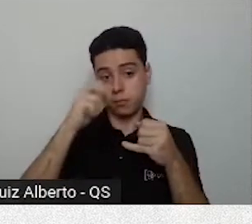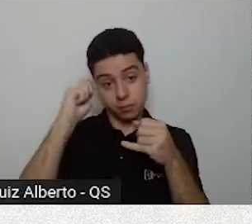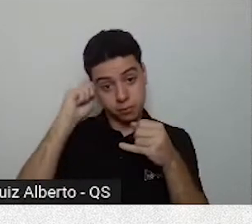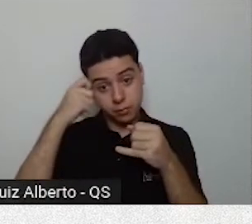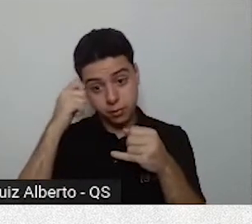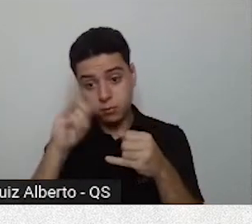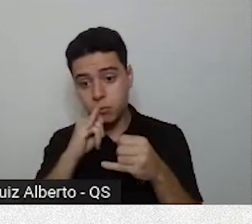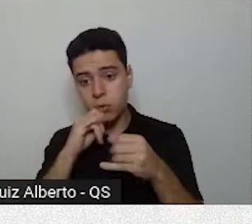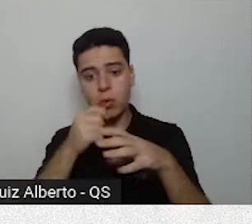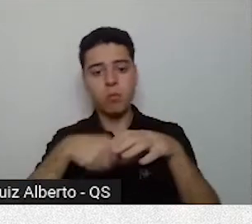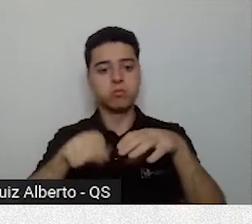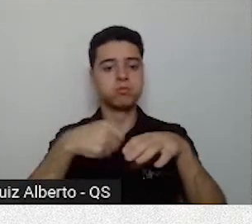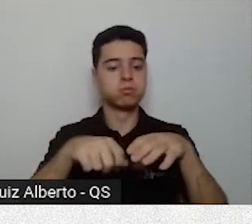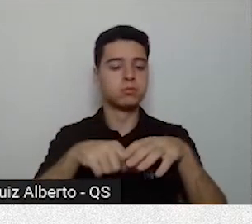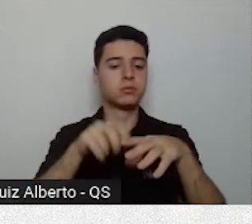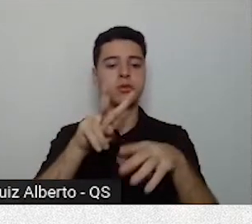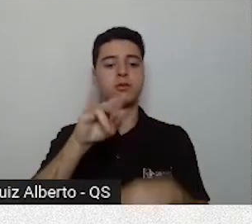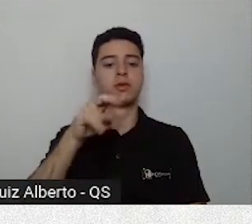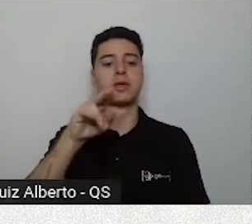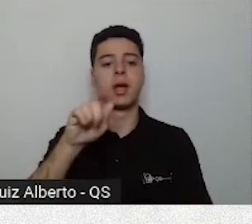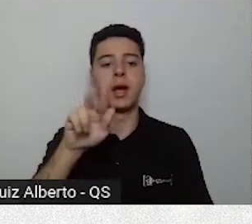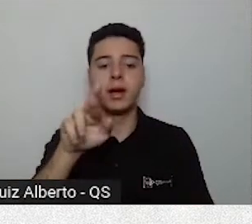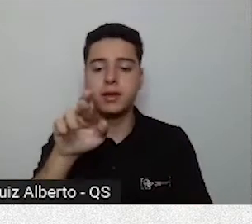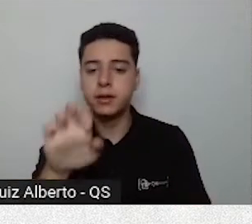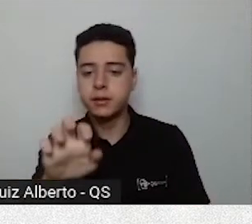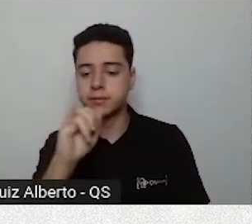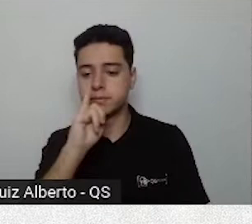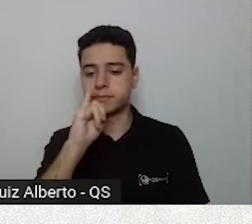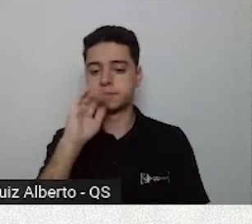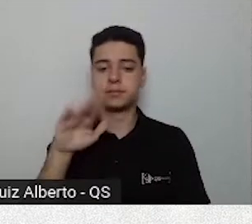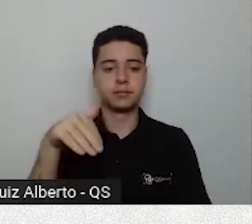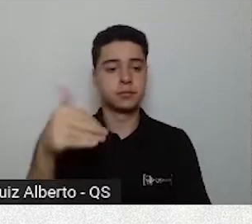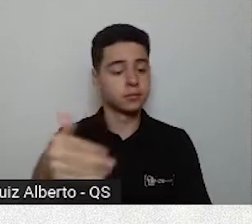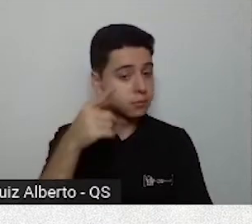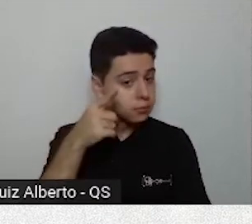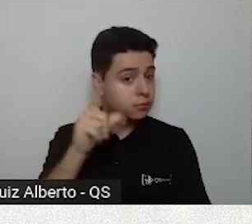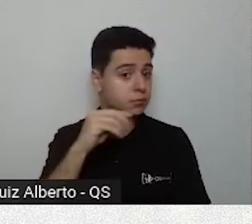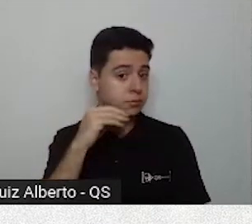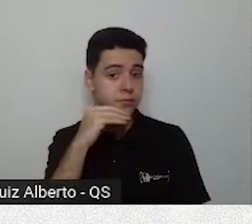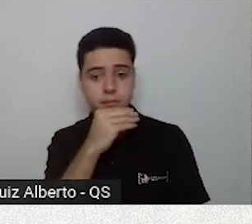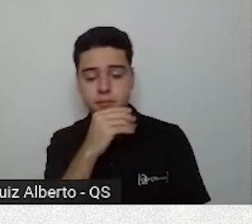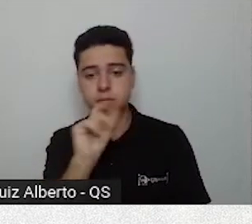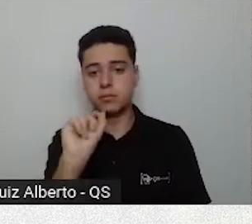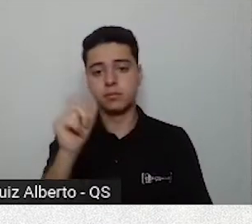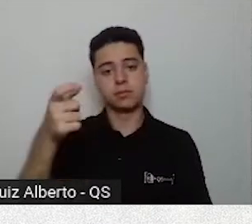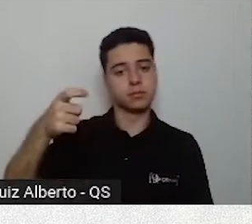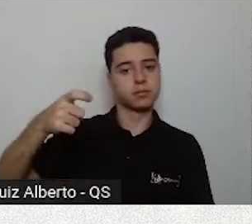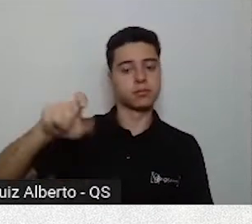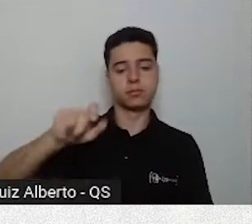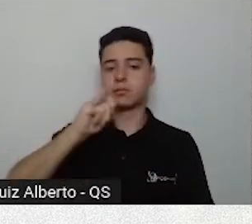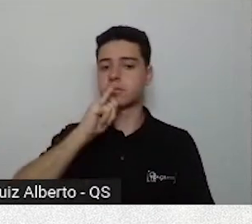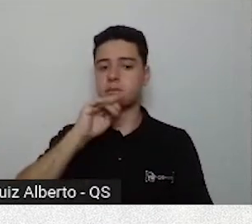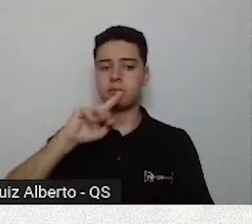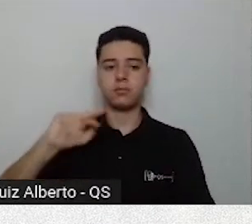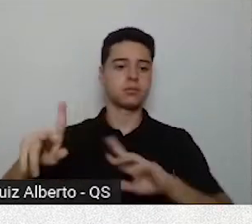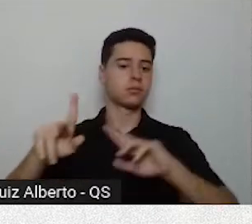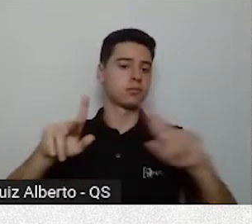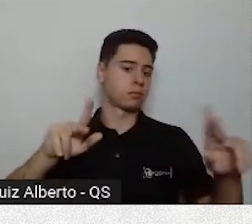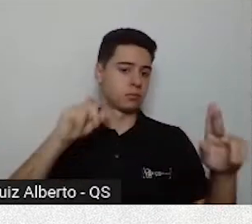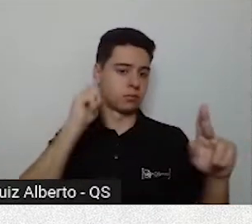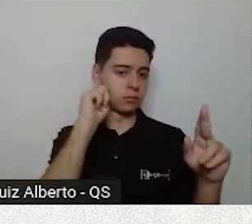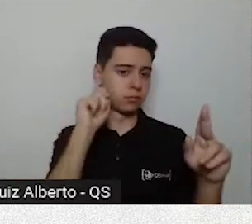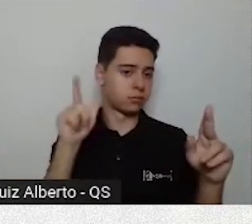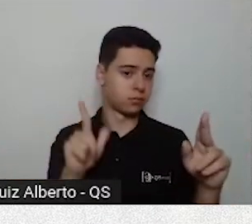de vinagre. Então, dá para ver também que é um outro tom bem diferente daquele azul que a